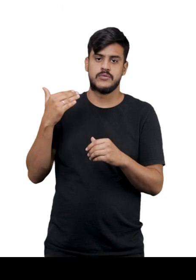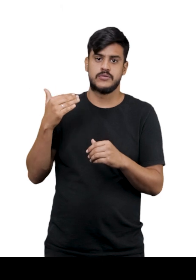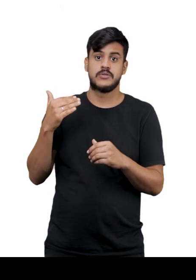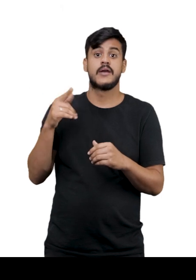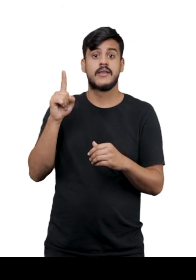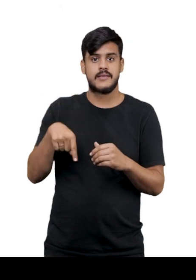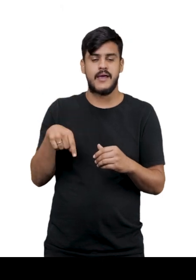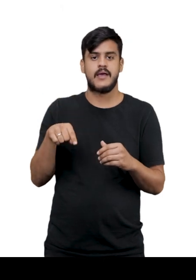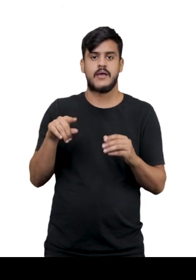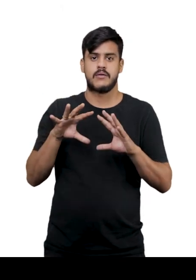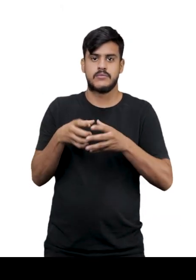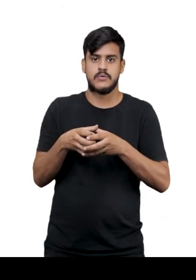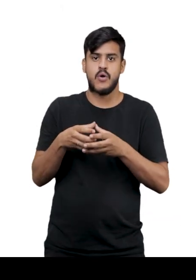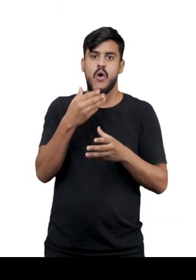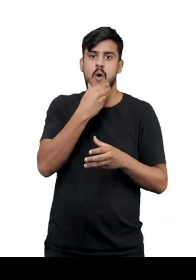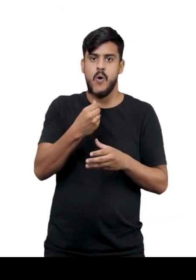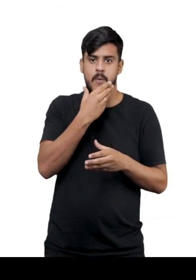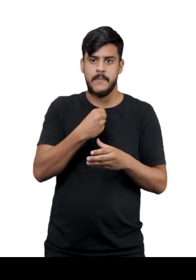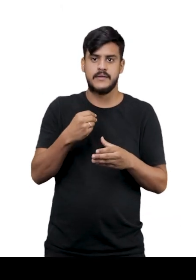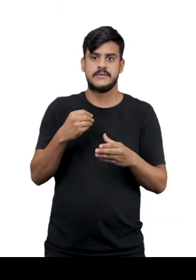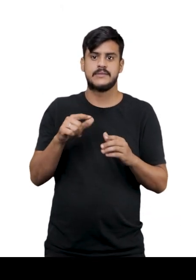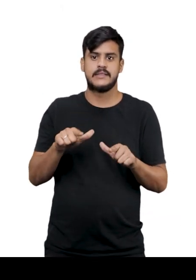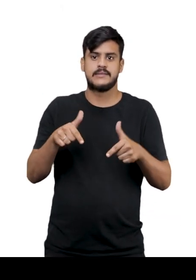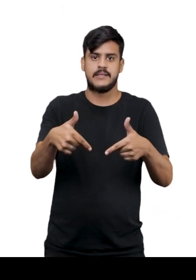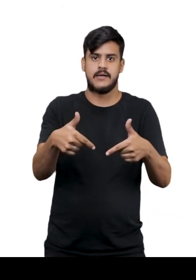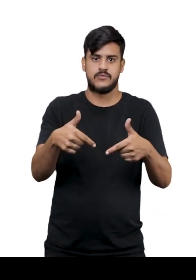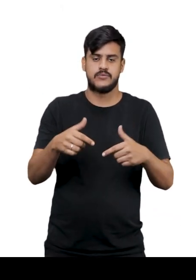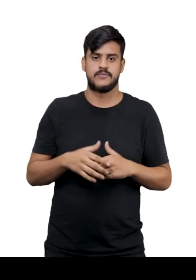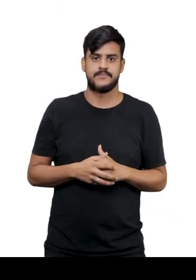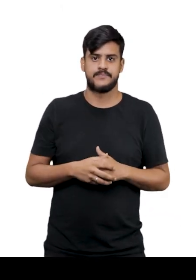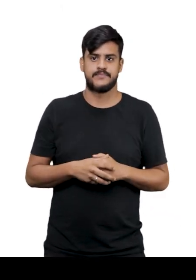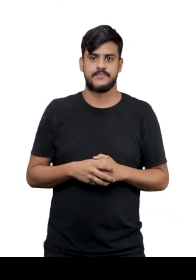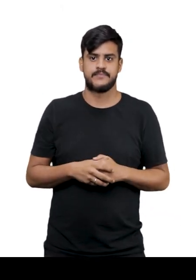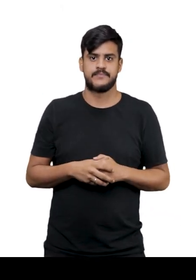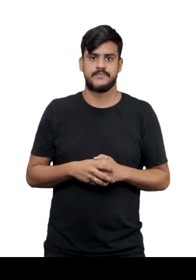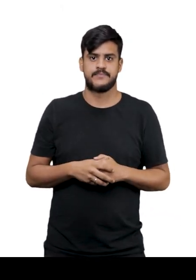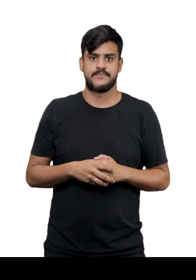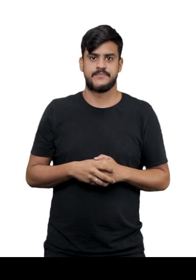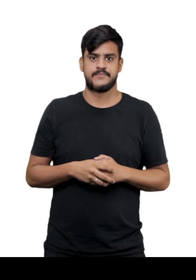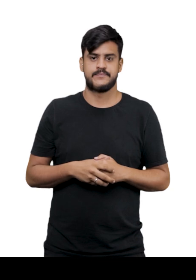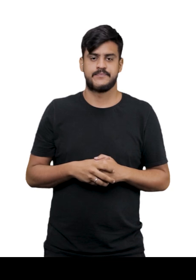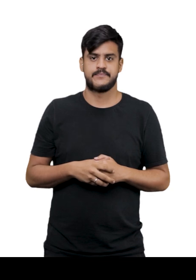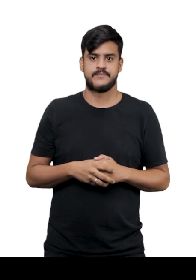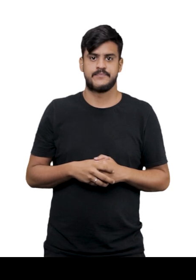conduzido pela Associação de Homens Iniciados, AUA.